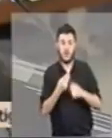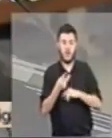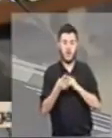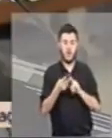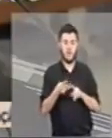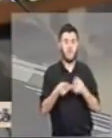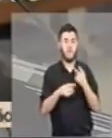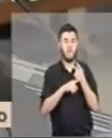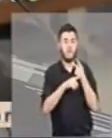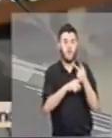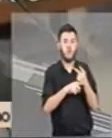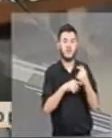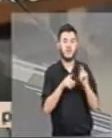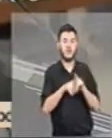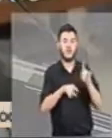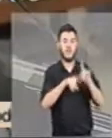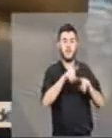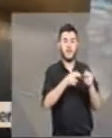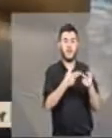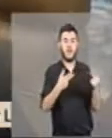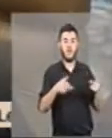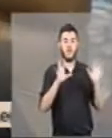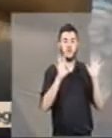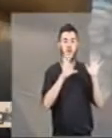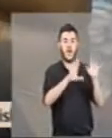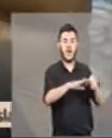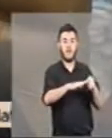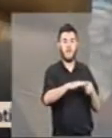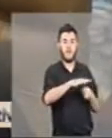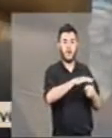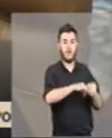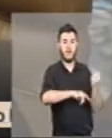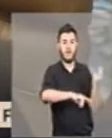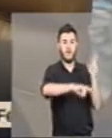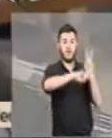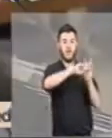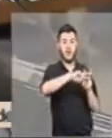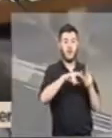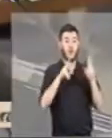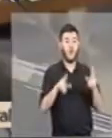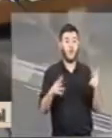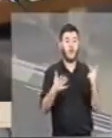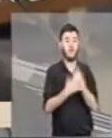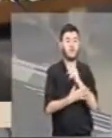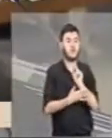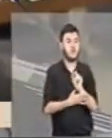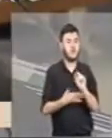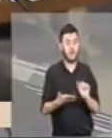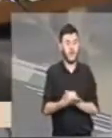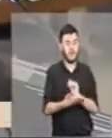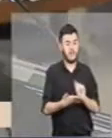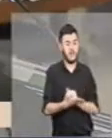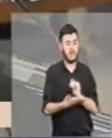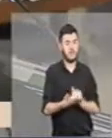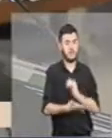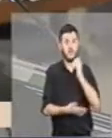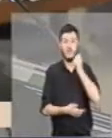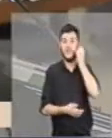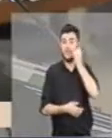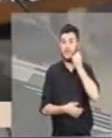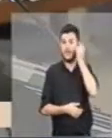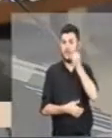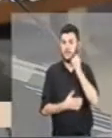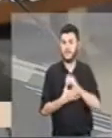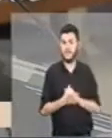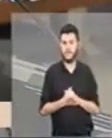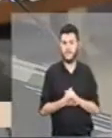no próprio gabinete desse parlamentar? Ministro Celso, se me permite a interlocução, eu ministro acho Luiz